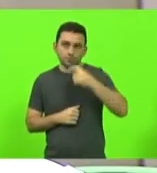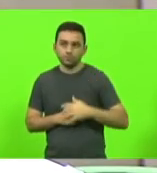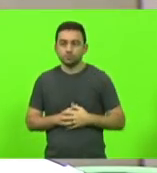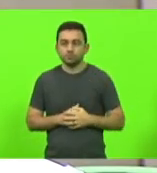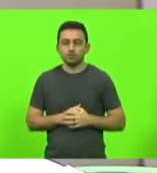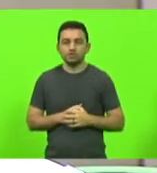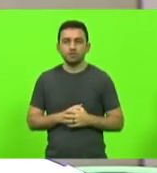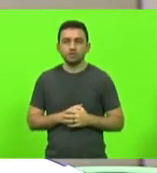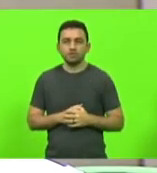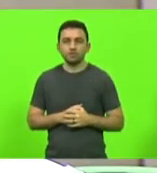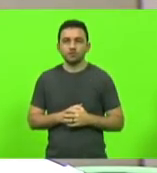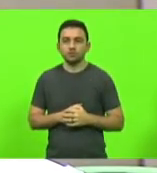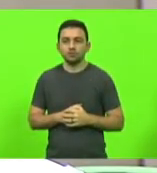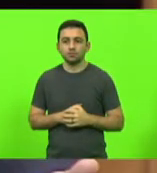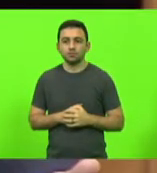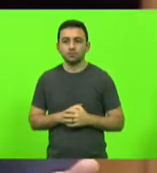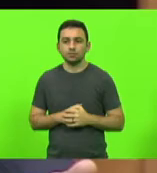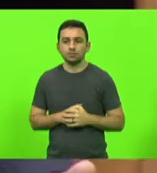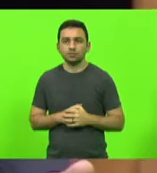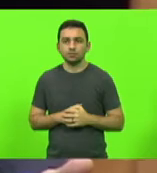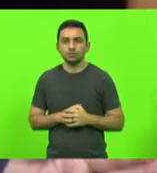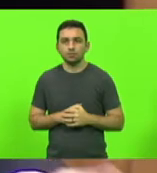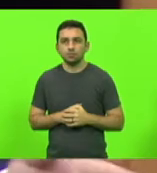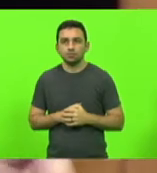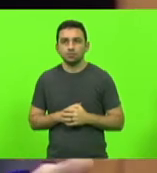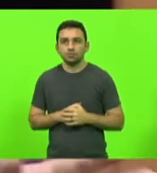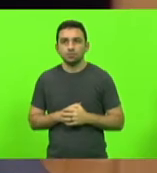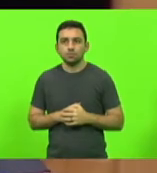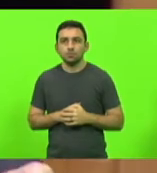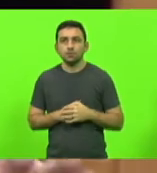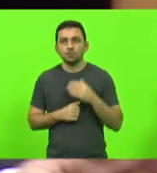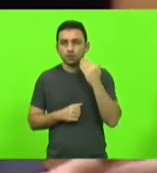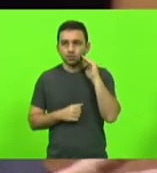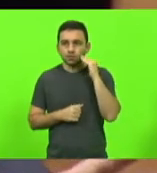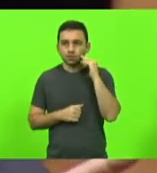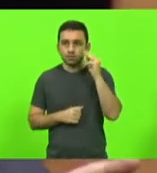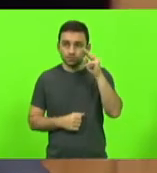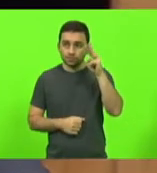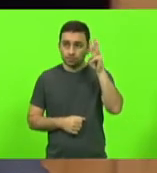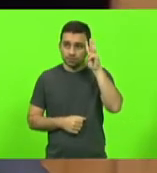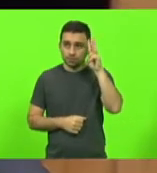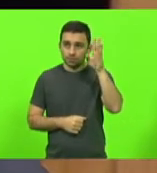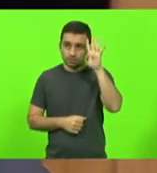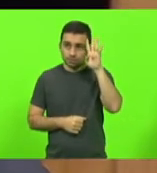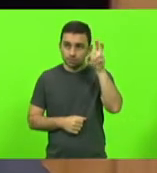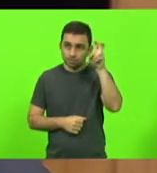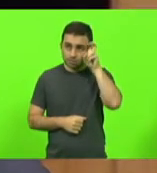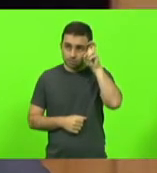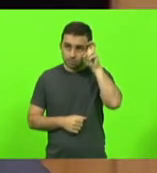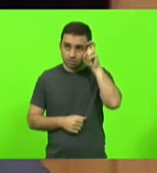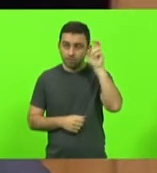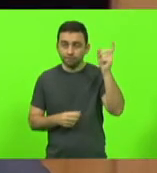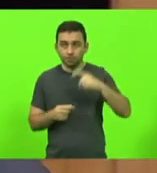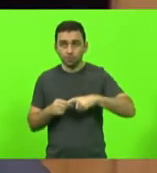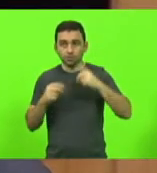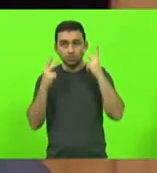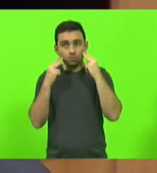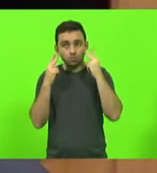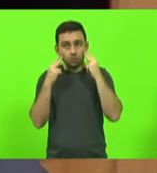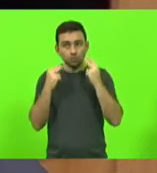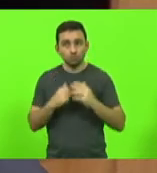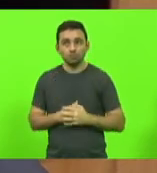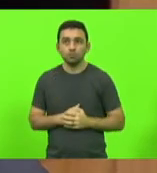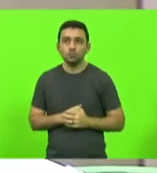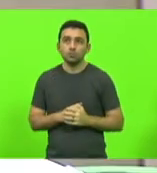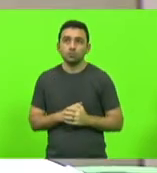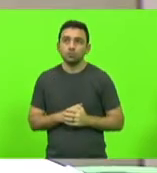Não, eu tinha entendido terça, quarta e quinta voltar ao normal, por isso que eu levantei a mão. Eu percebi